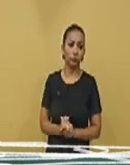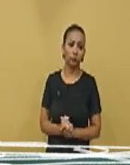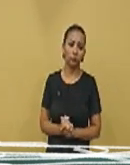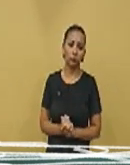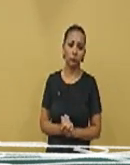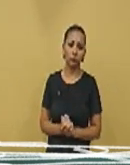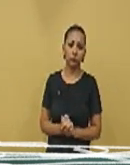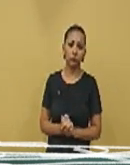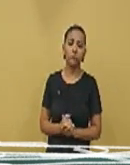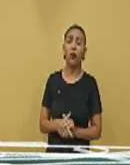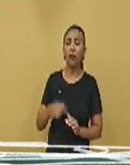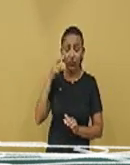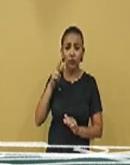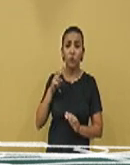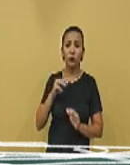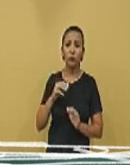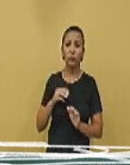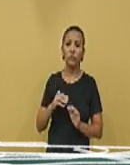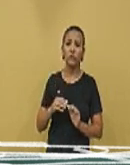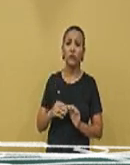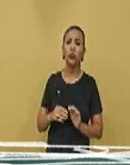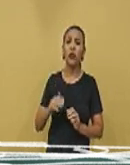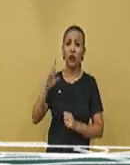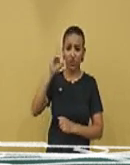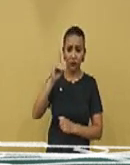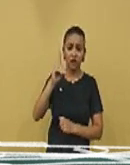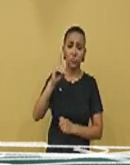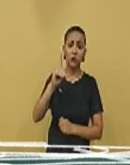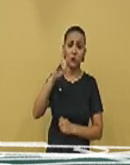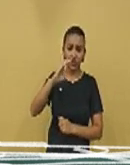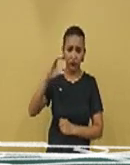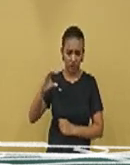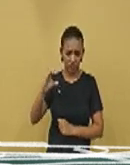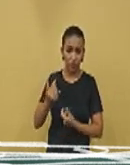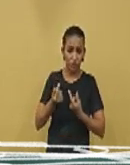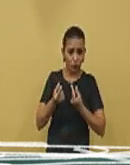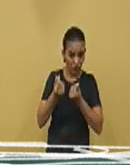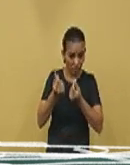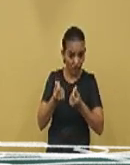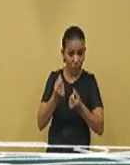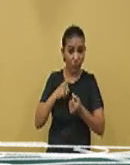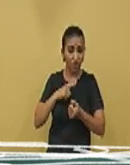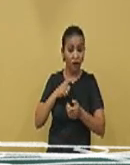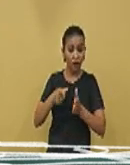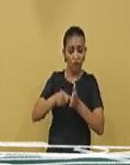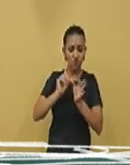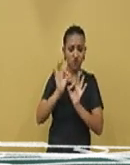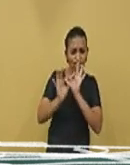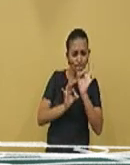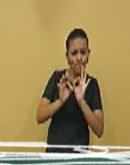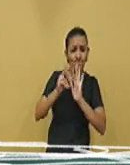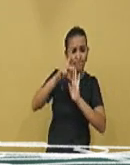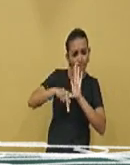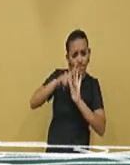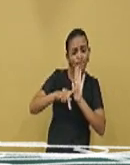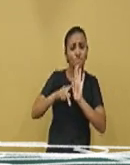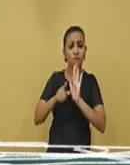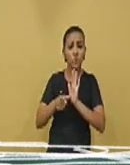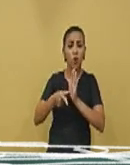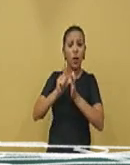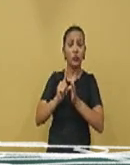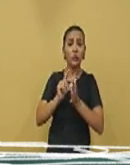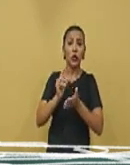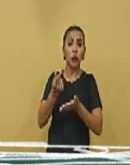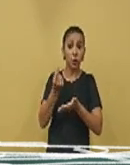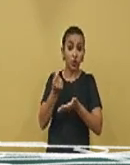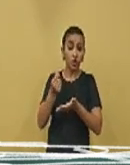na matriz OCC, matriz de orçamento e custeio. Matriz de orçamentária de custeio e